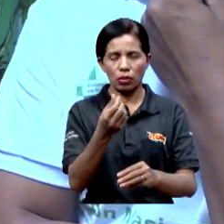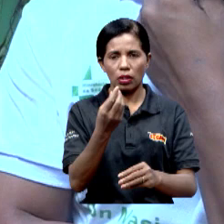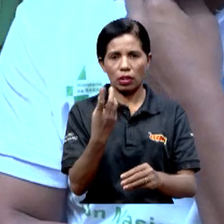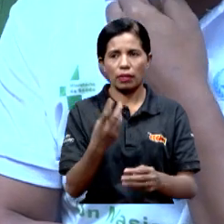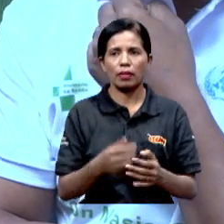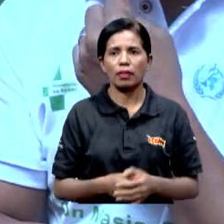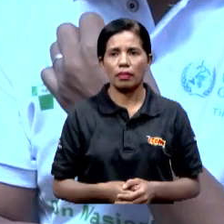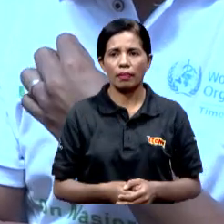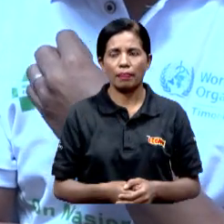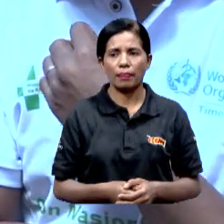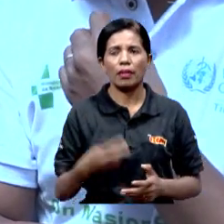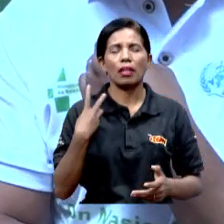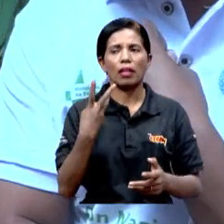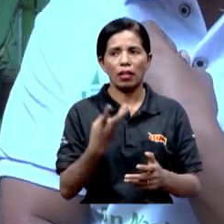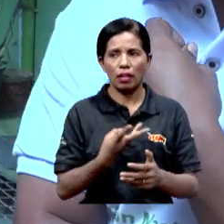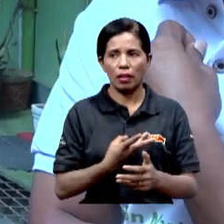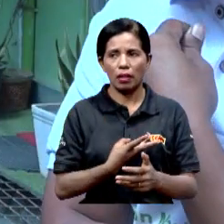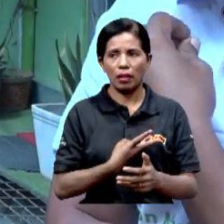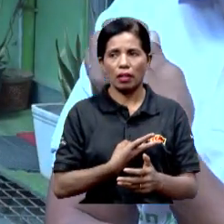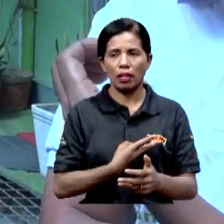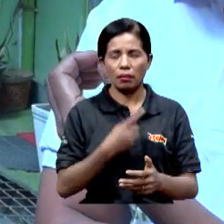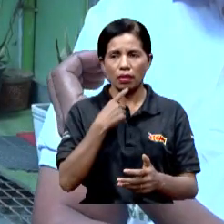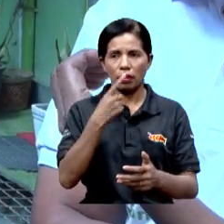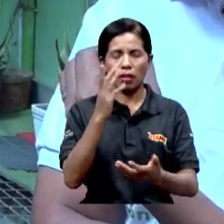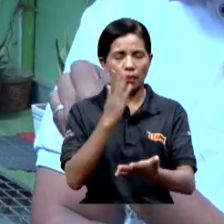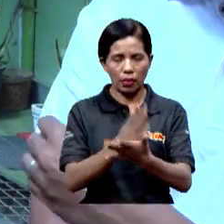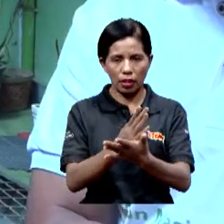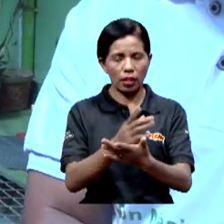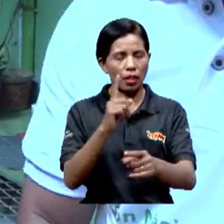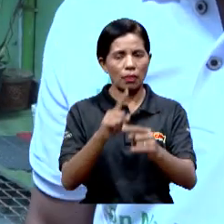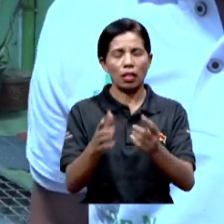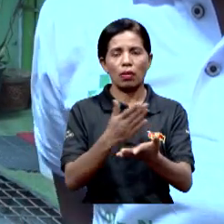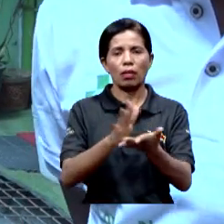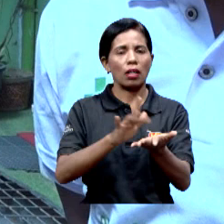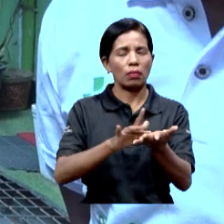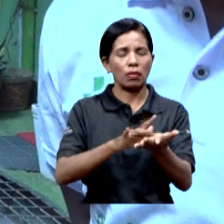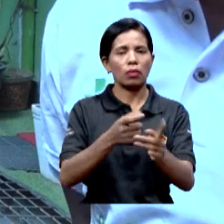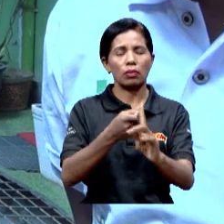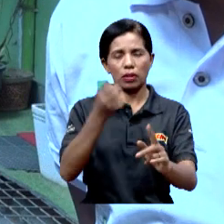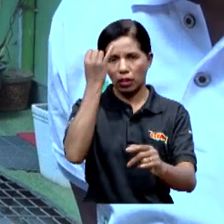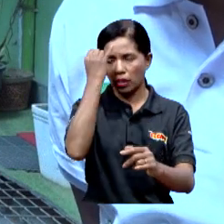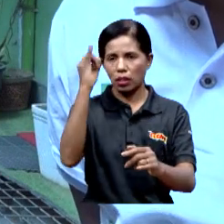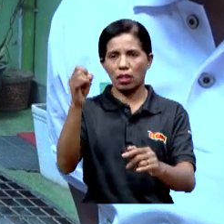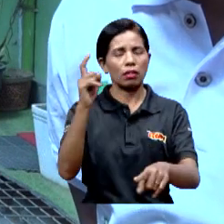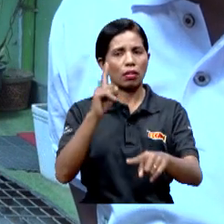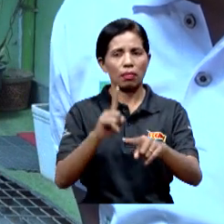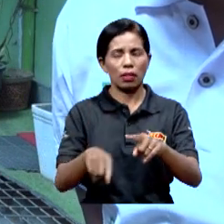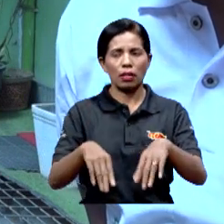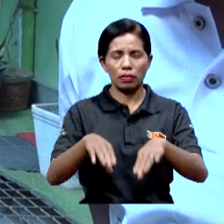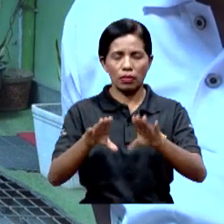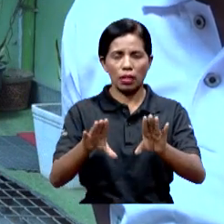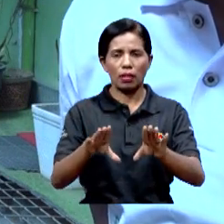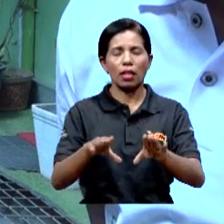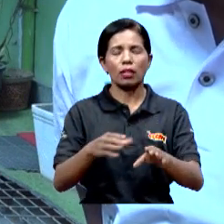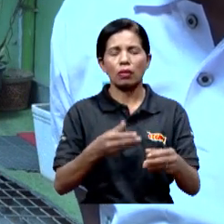nem a me orientando para tudo, para lá, e prevenir a tudo o impacto vai